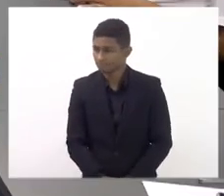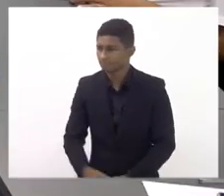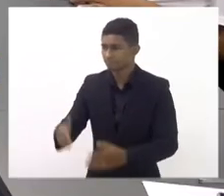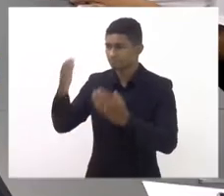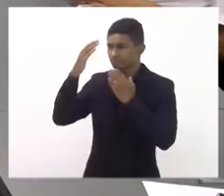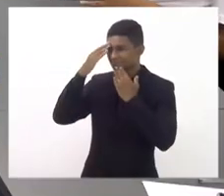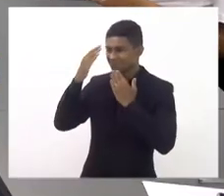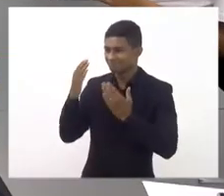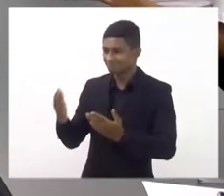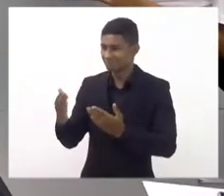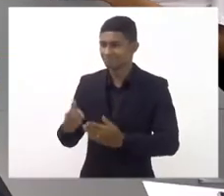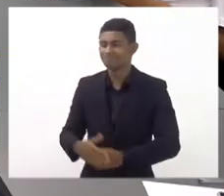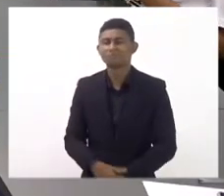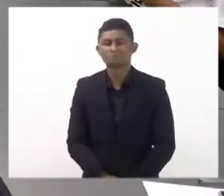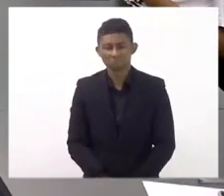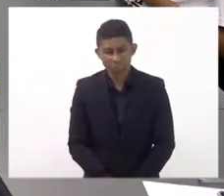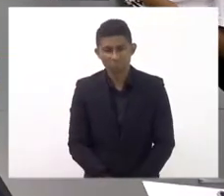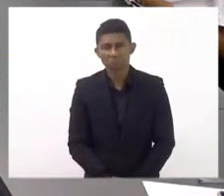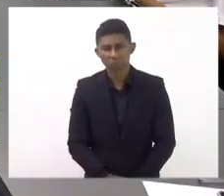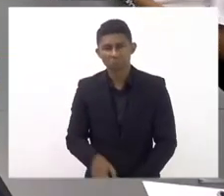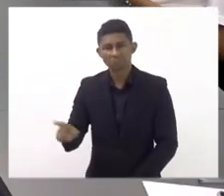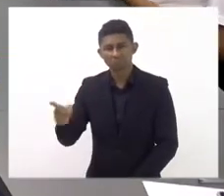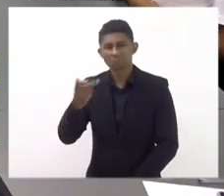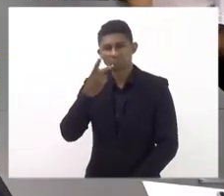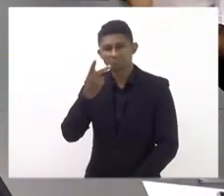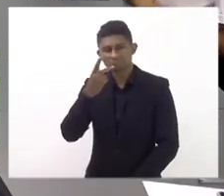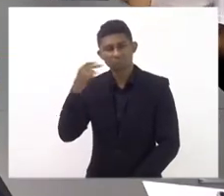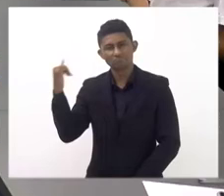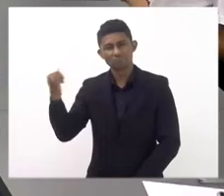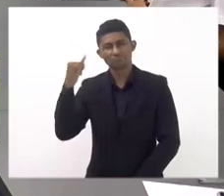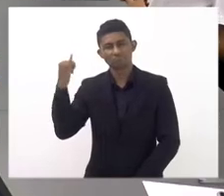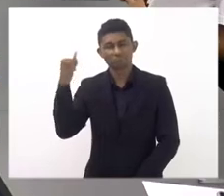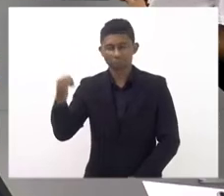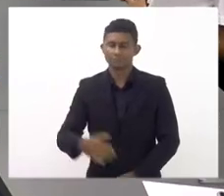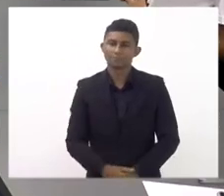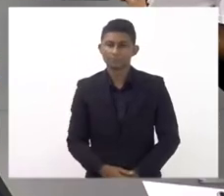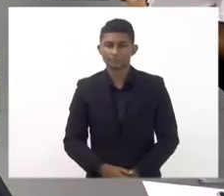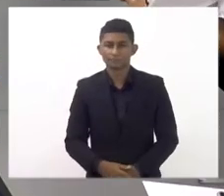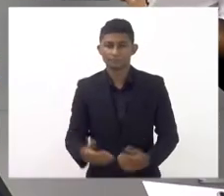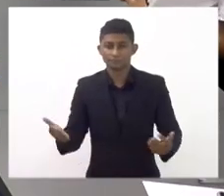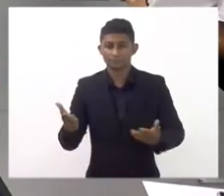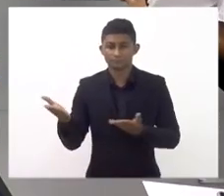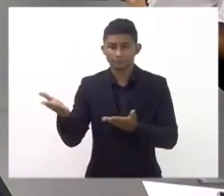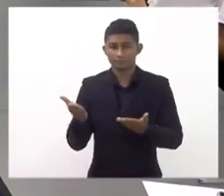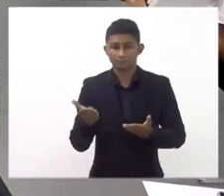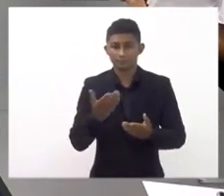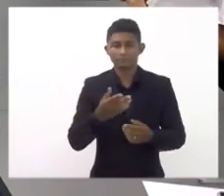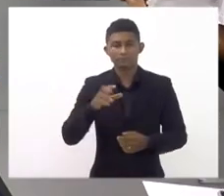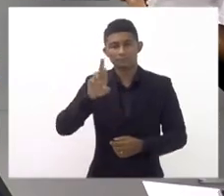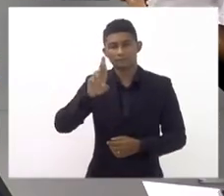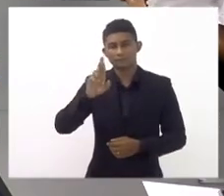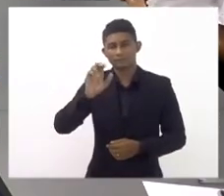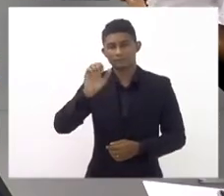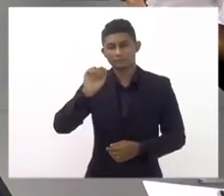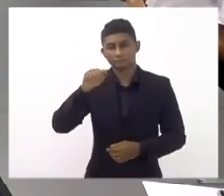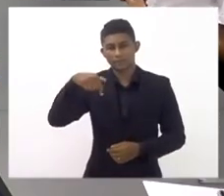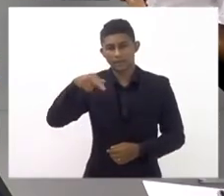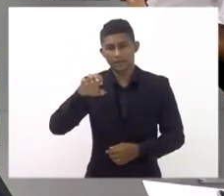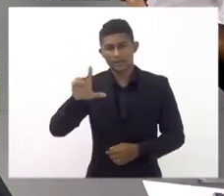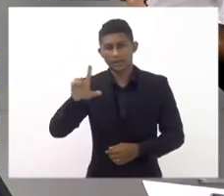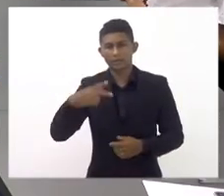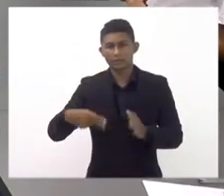Obrigado, Gleice. Muito importante sua participação aqui conosco. E chamo, então, a Raquel Trindade Andrade, do